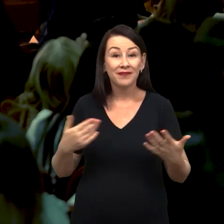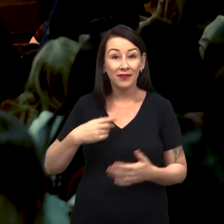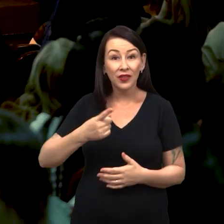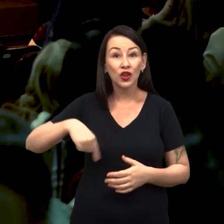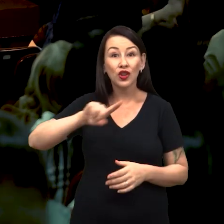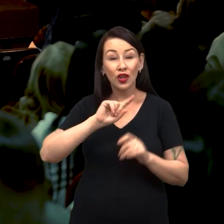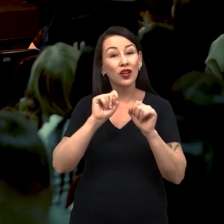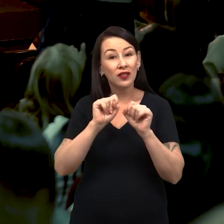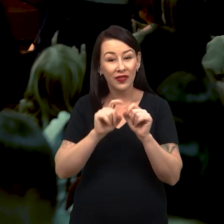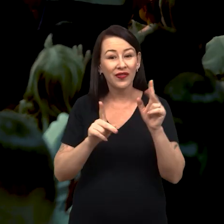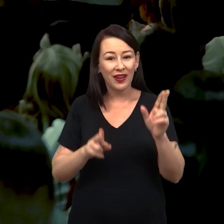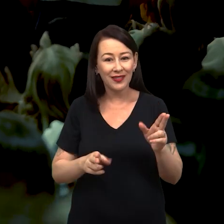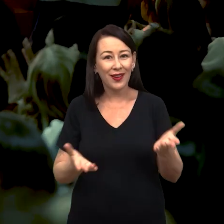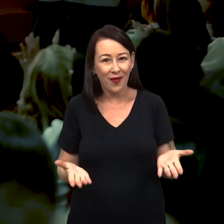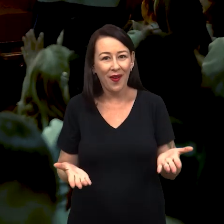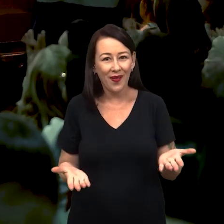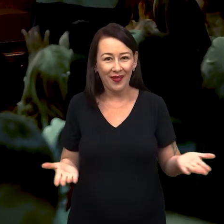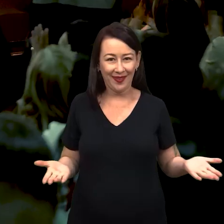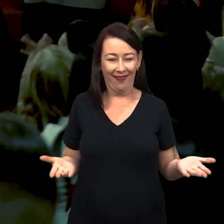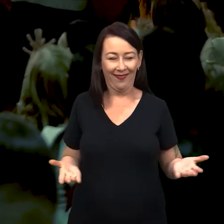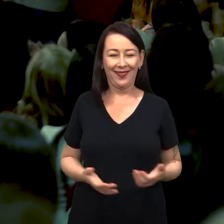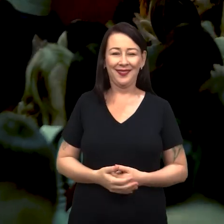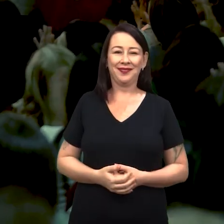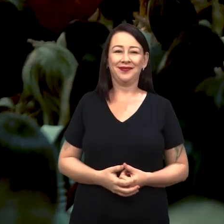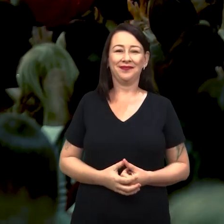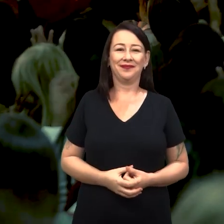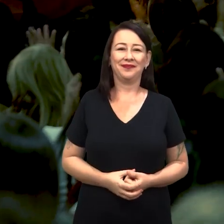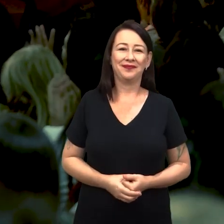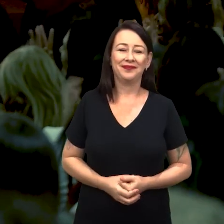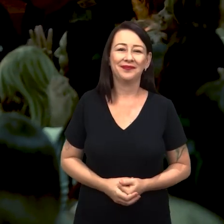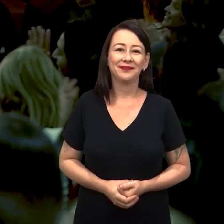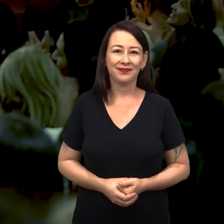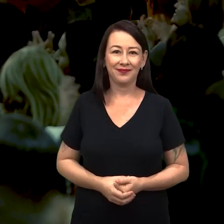E a gente bota os meninos para fazer pontilhado, né, gente?